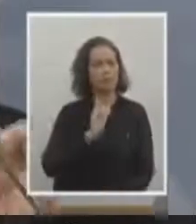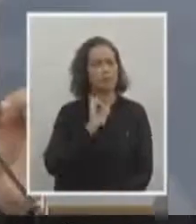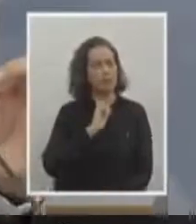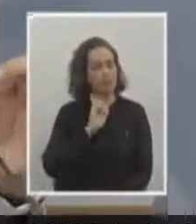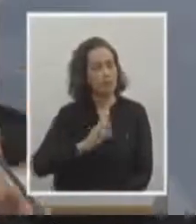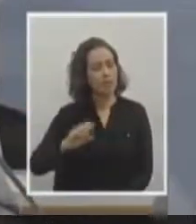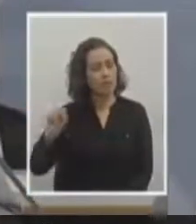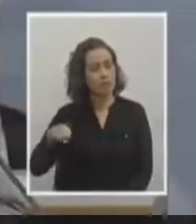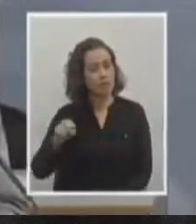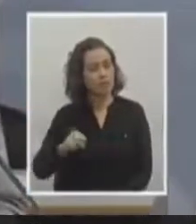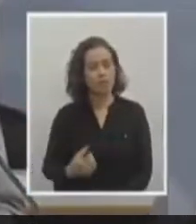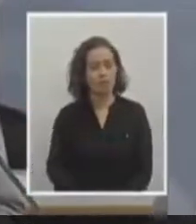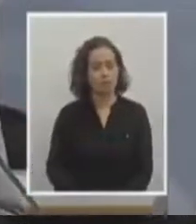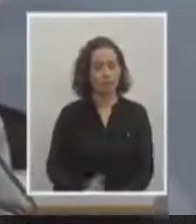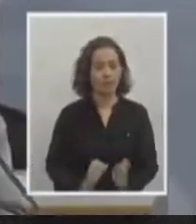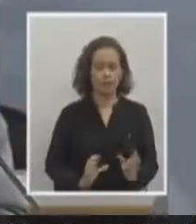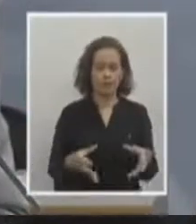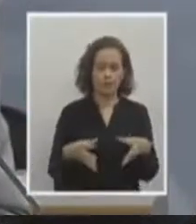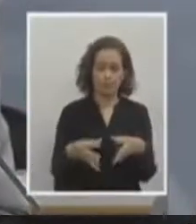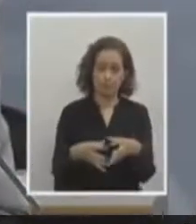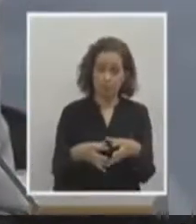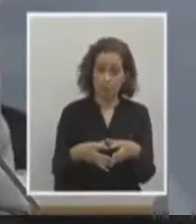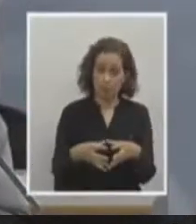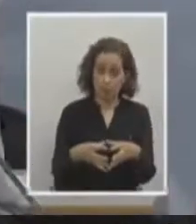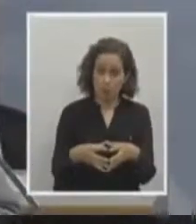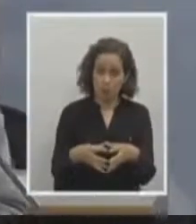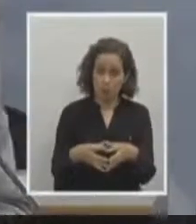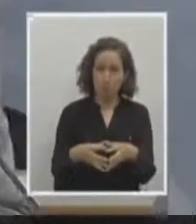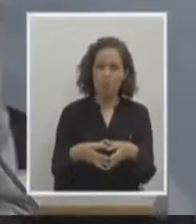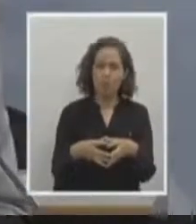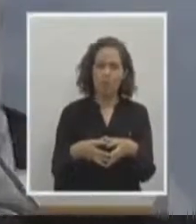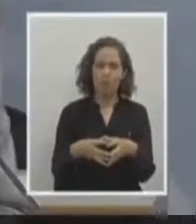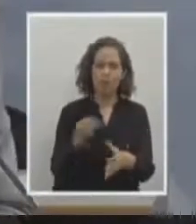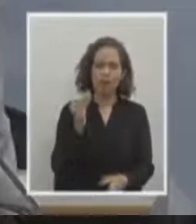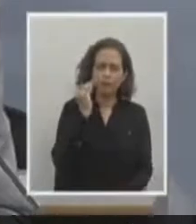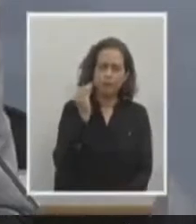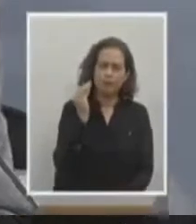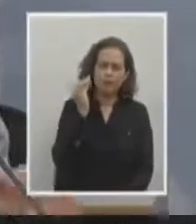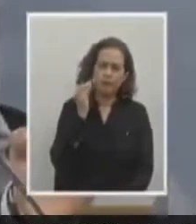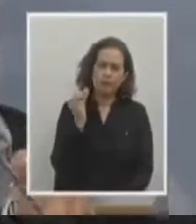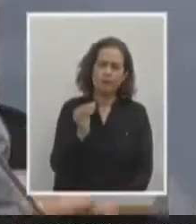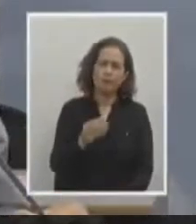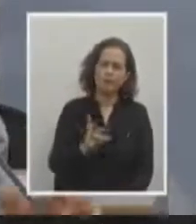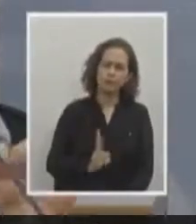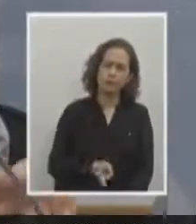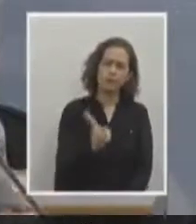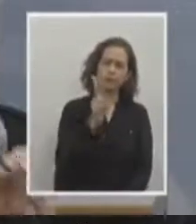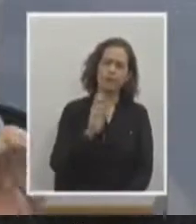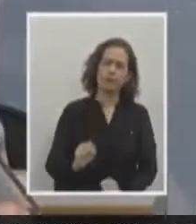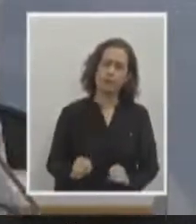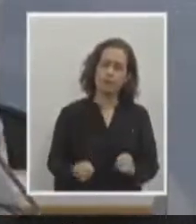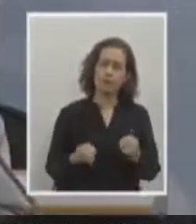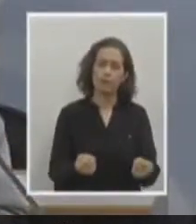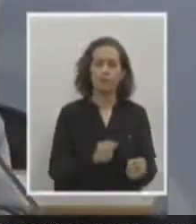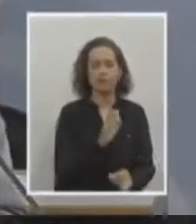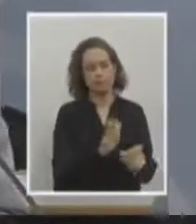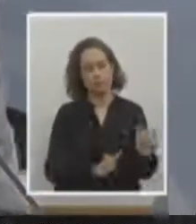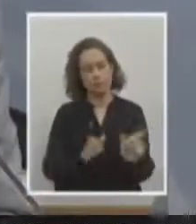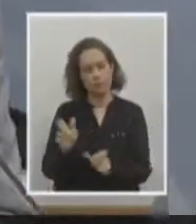Essa comissão, ela tenta primar por esse caminho, da defesa das pessoas com